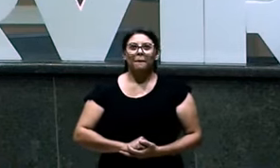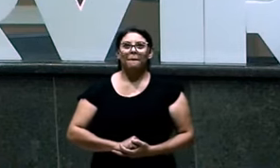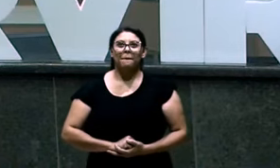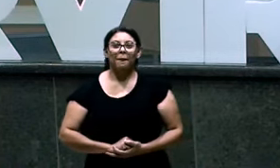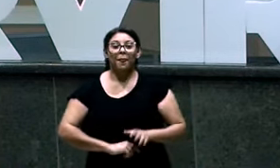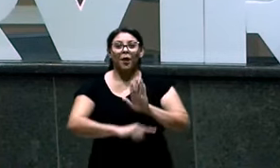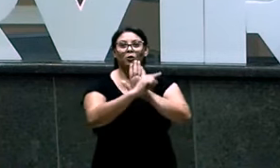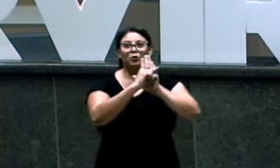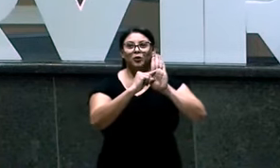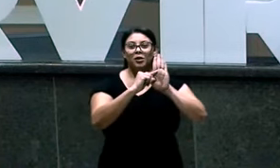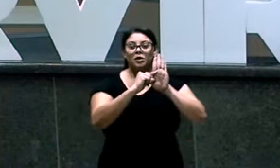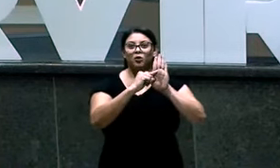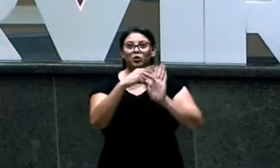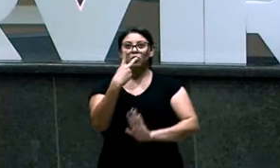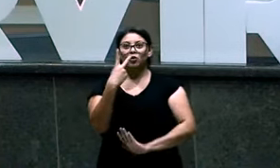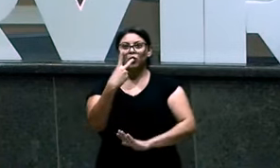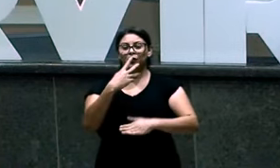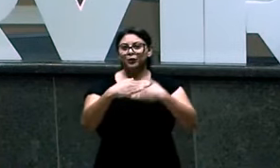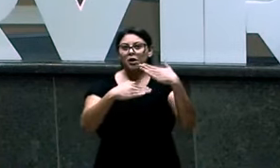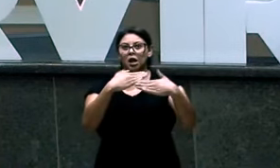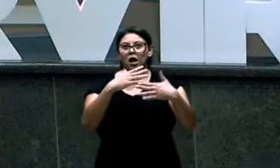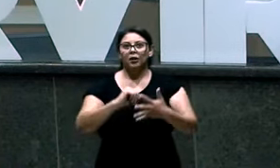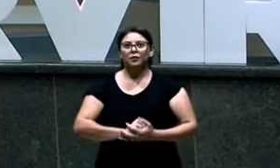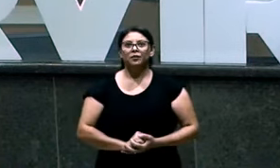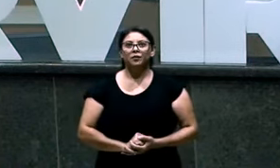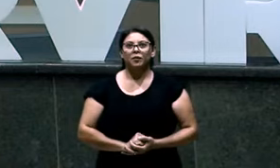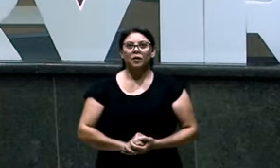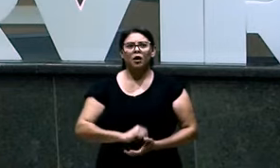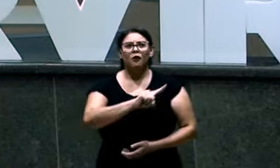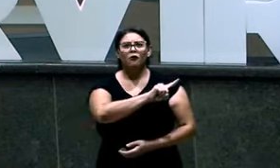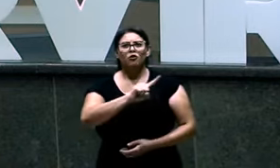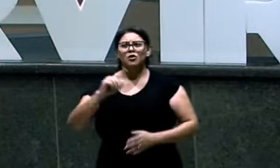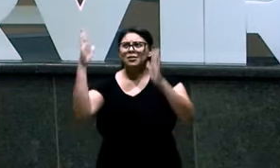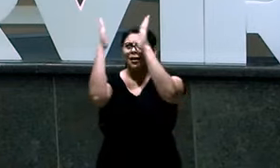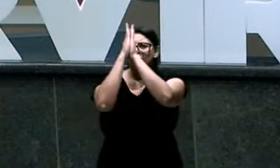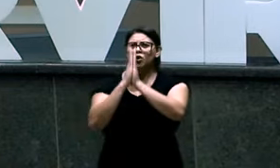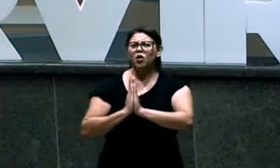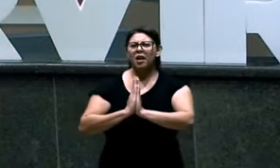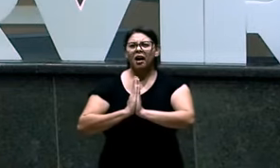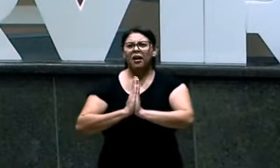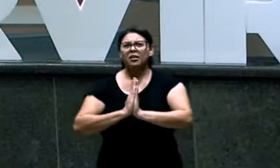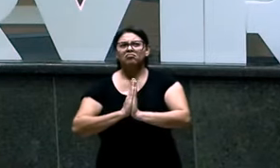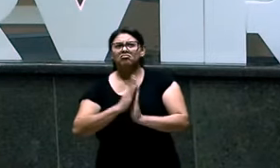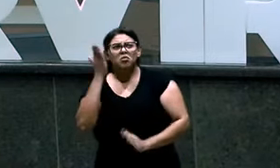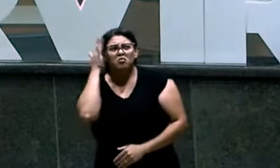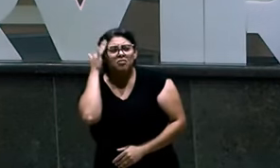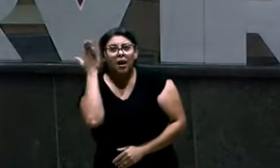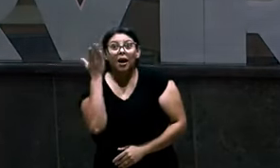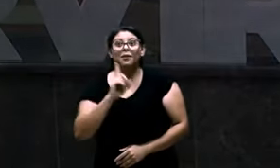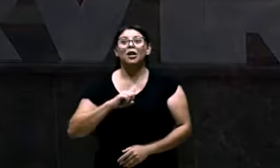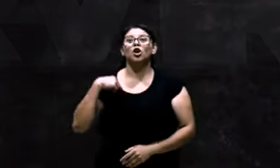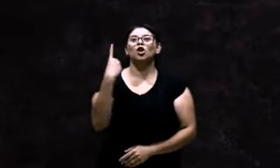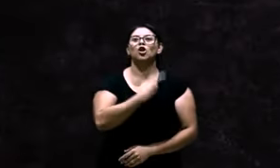Versículo de número 22 a seguir. Vós adorais o que não sabeis, nós adoramos o que